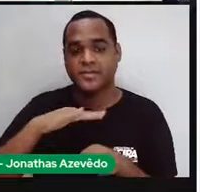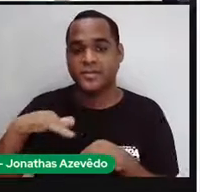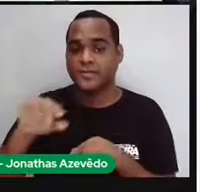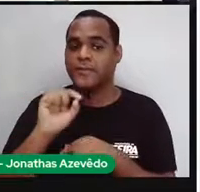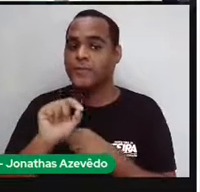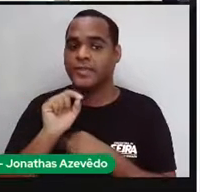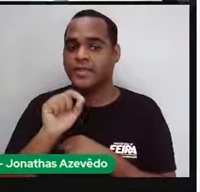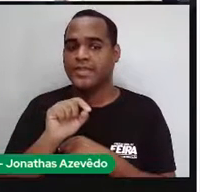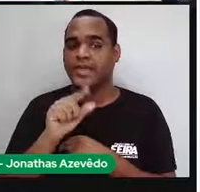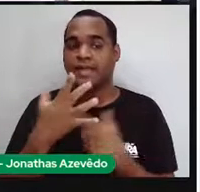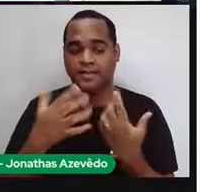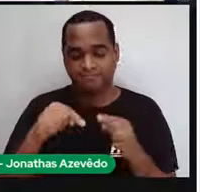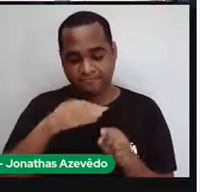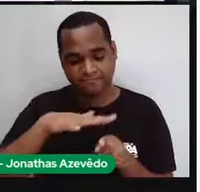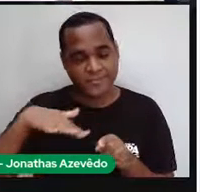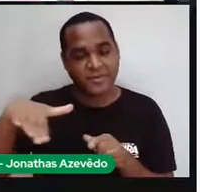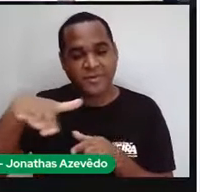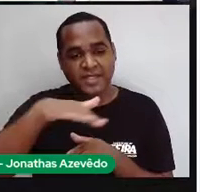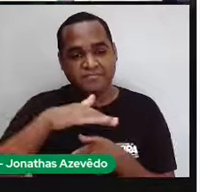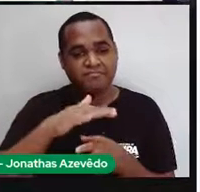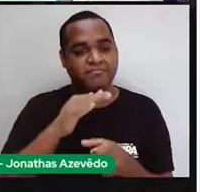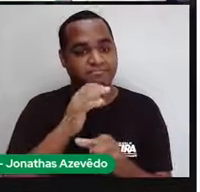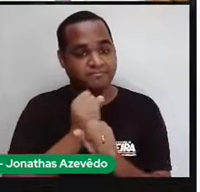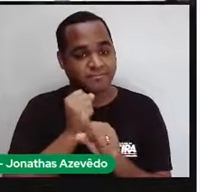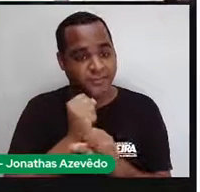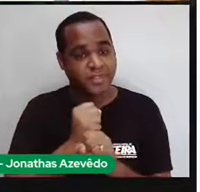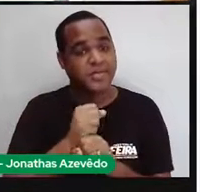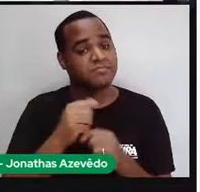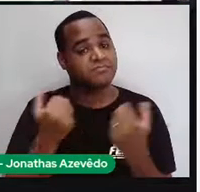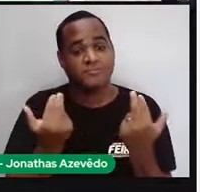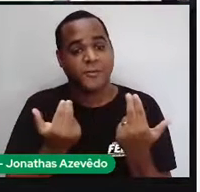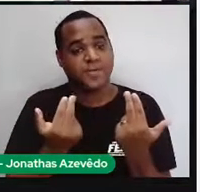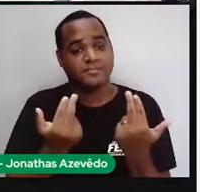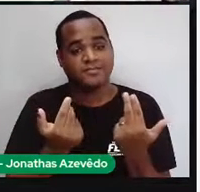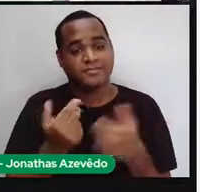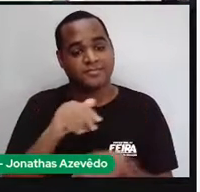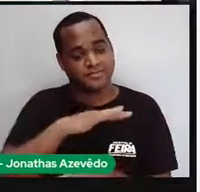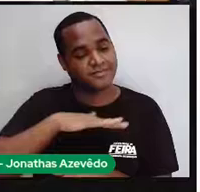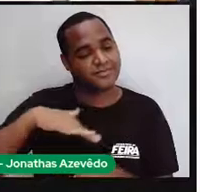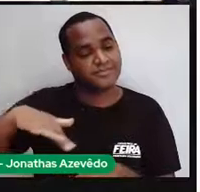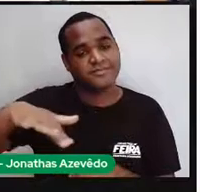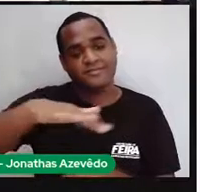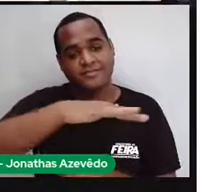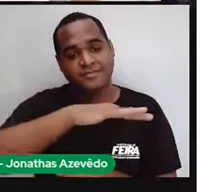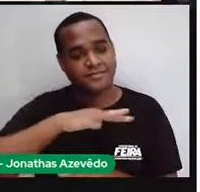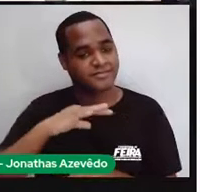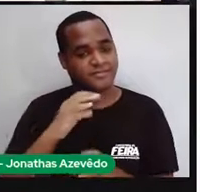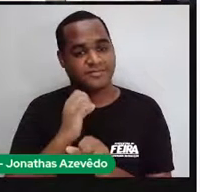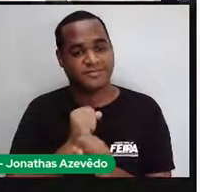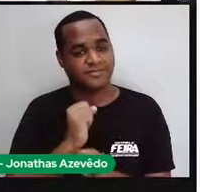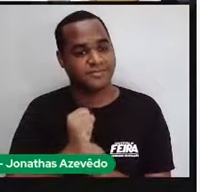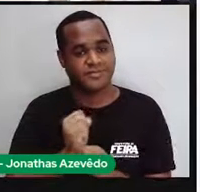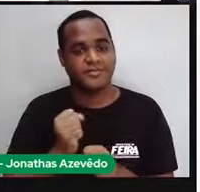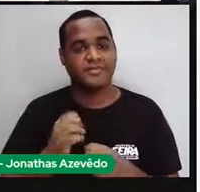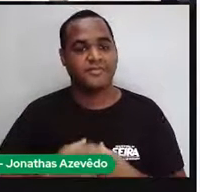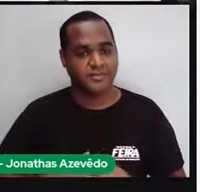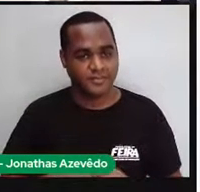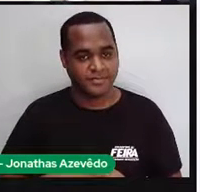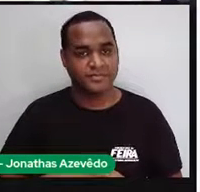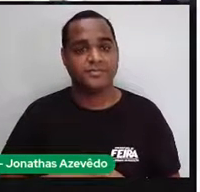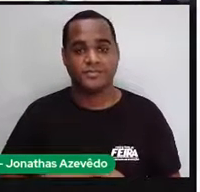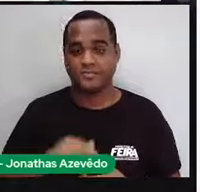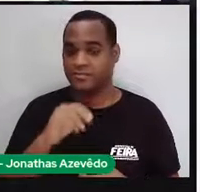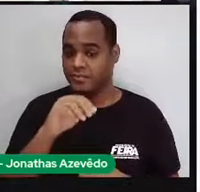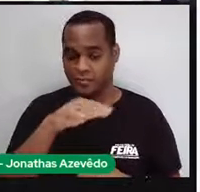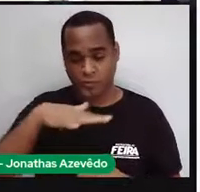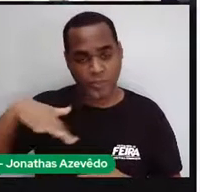medir uma superfície Então o que é área a área significa medir uma superfície a gente